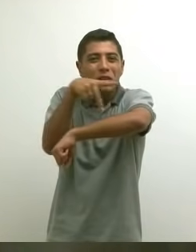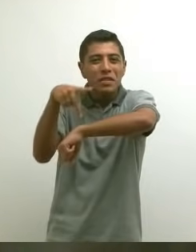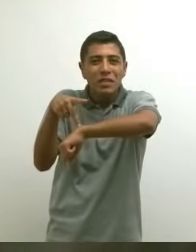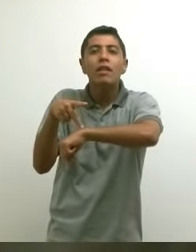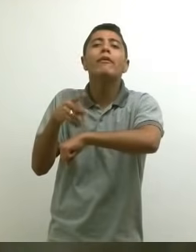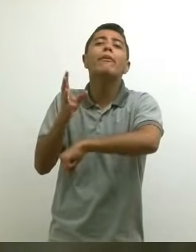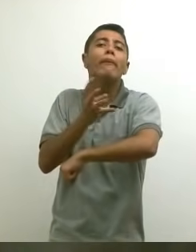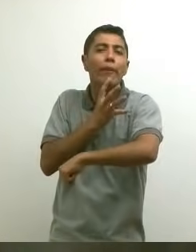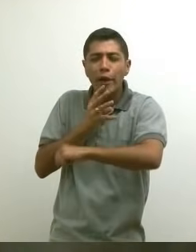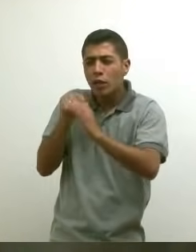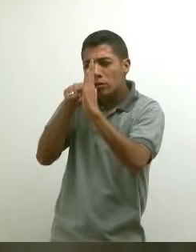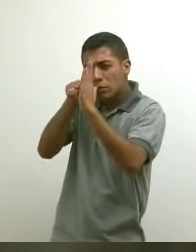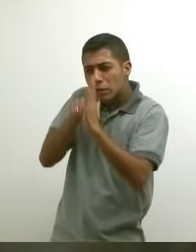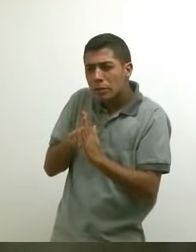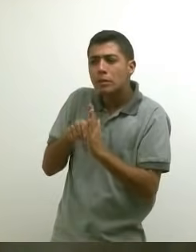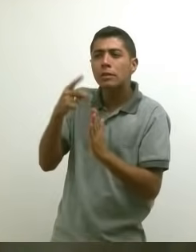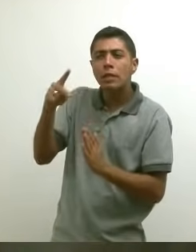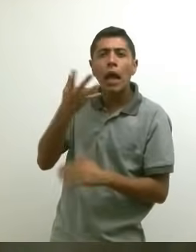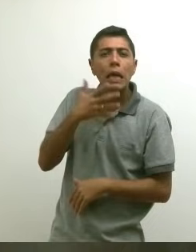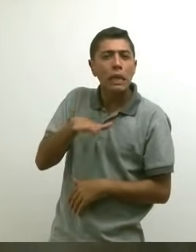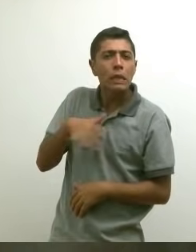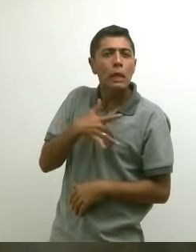sobre desenvolvimento infantil educação